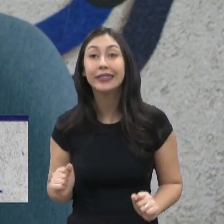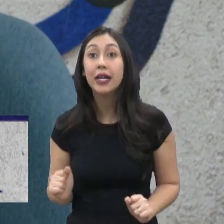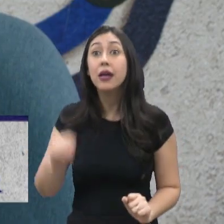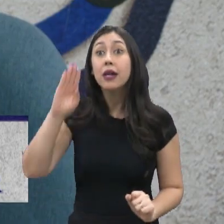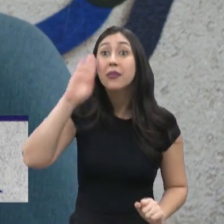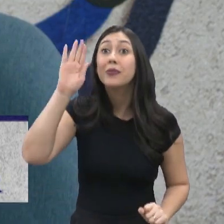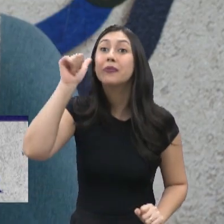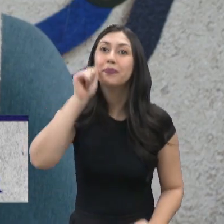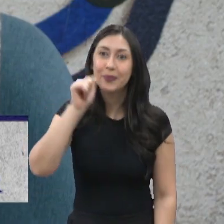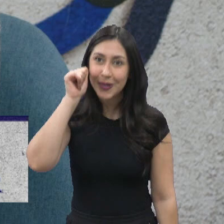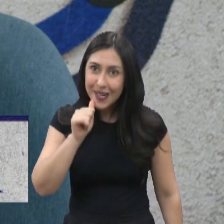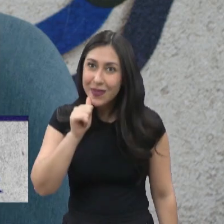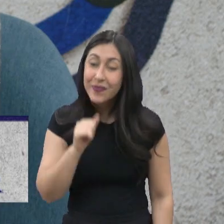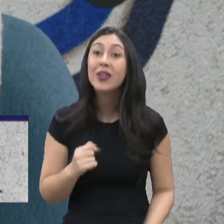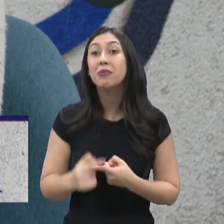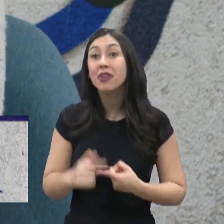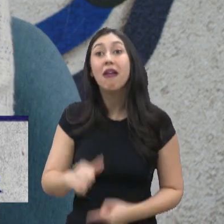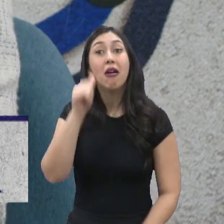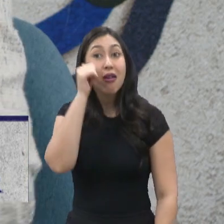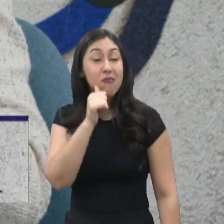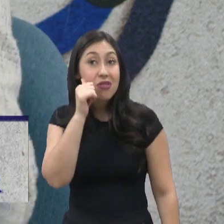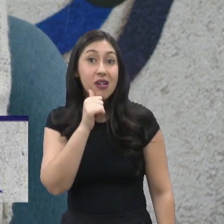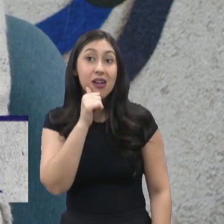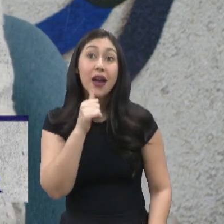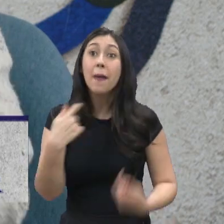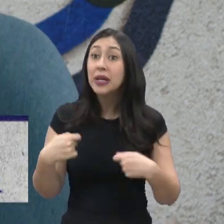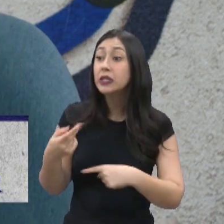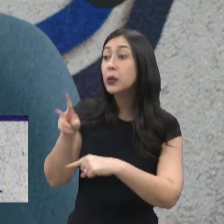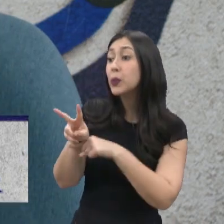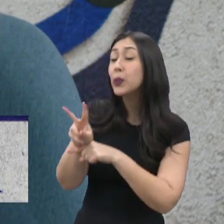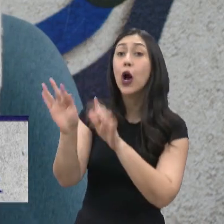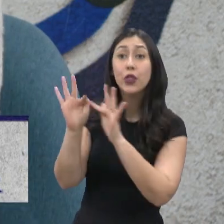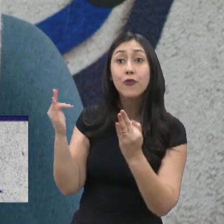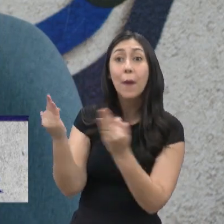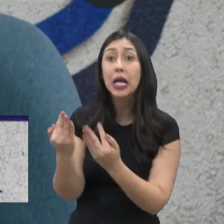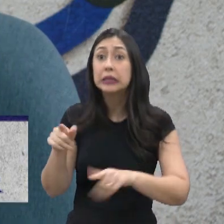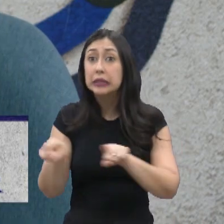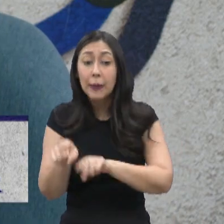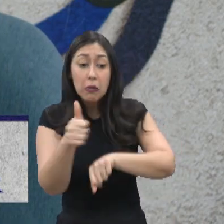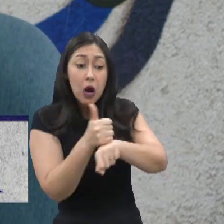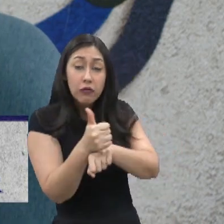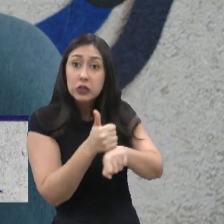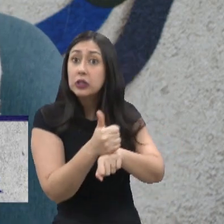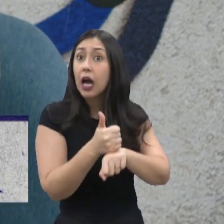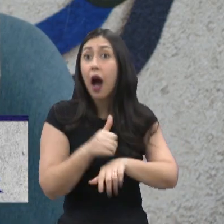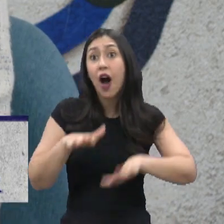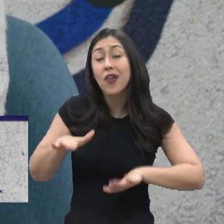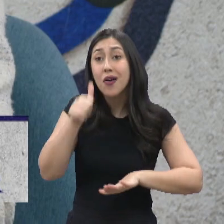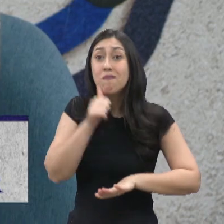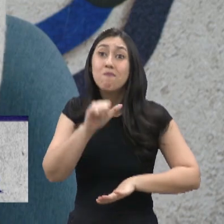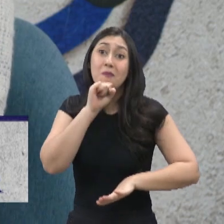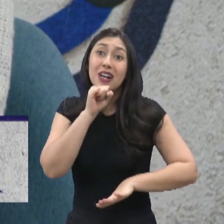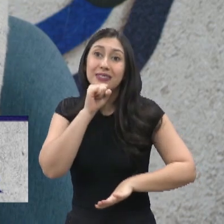as mulheres. As mulheres são muito acometidas aí por cuidados com a família, com a profissão, muitas delas com a maternidade, e elas